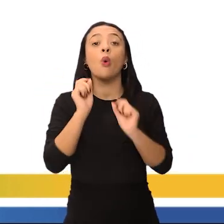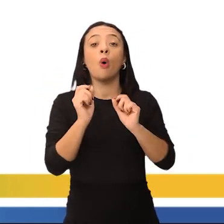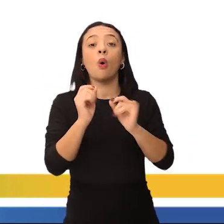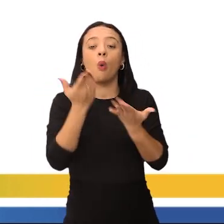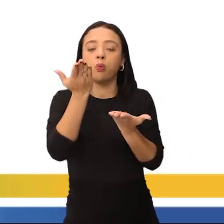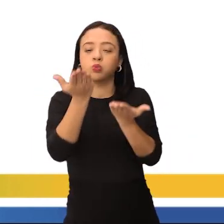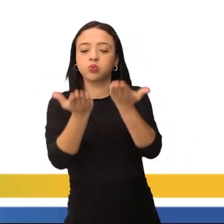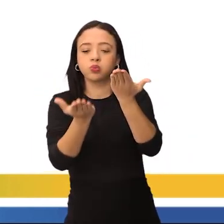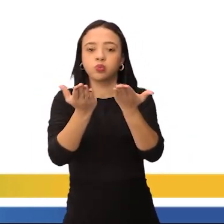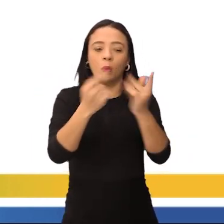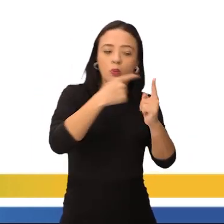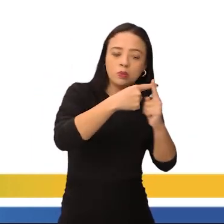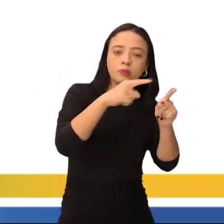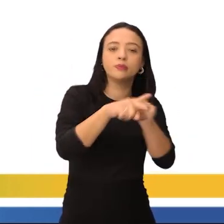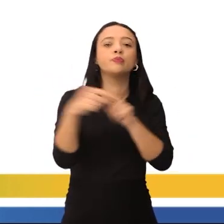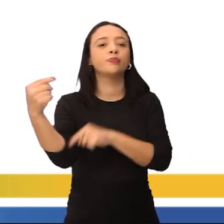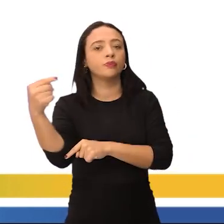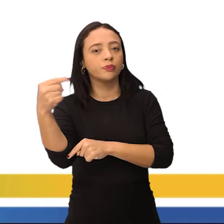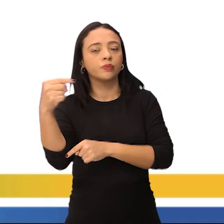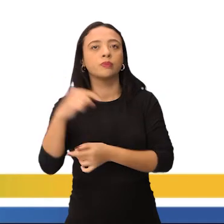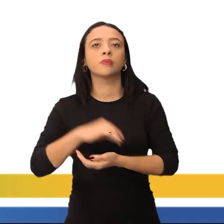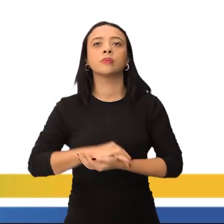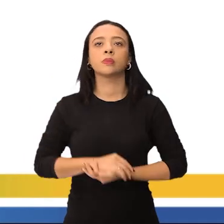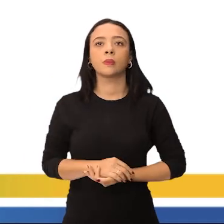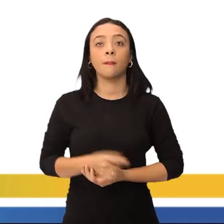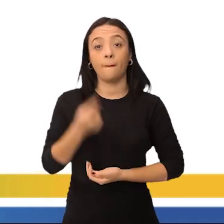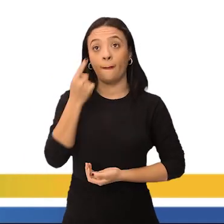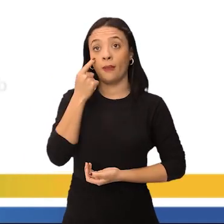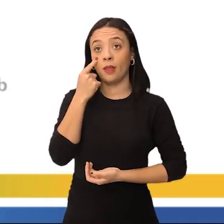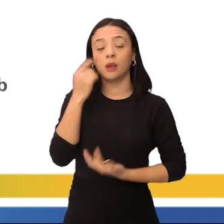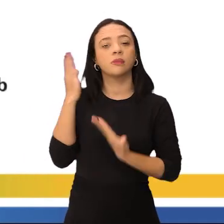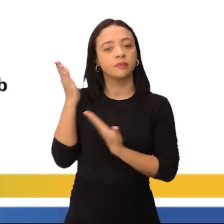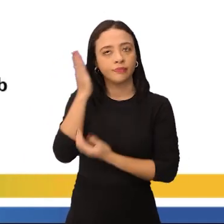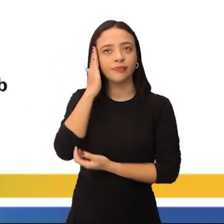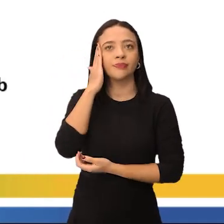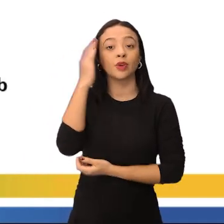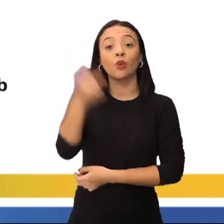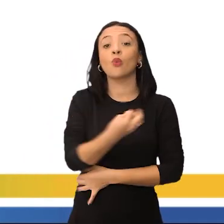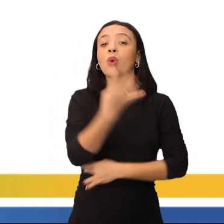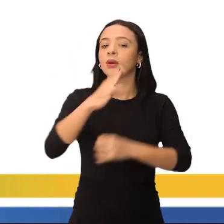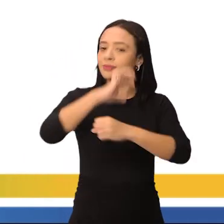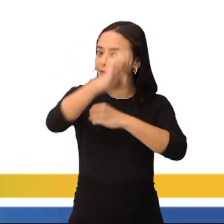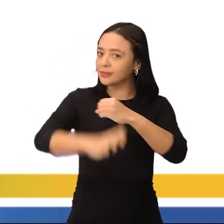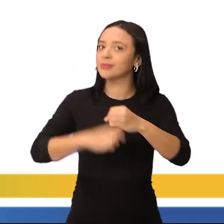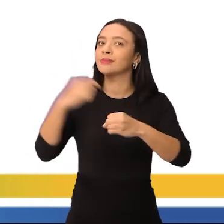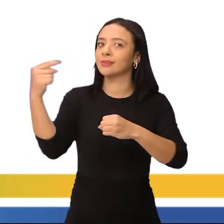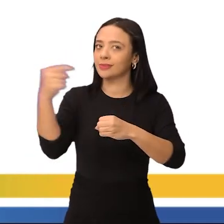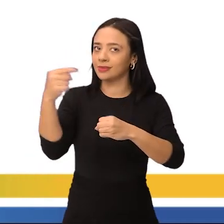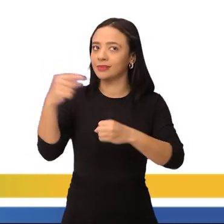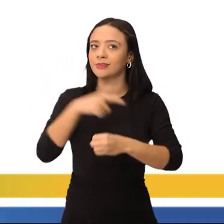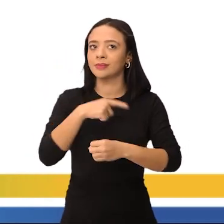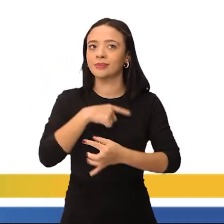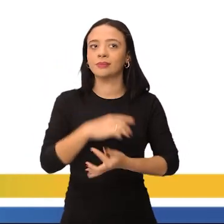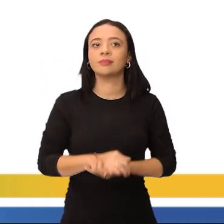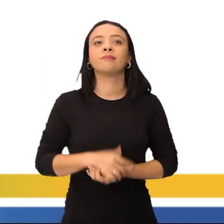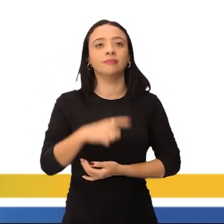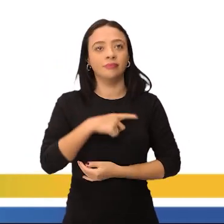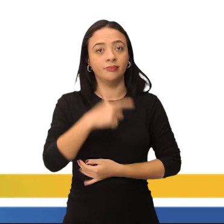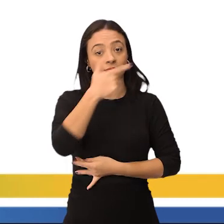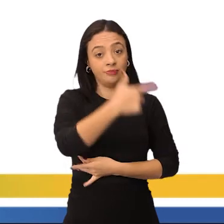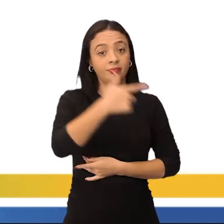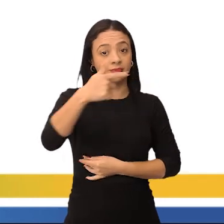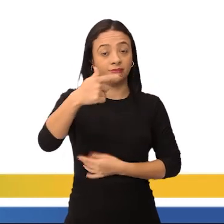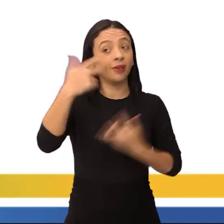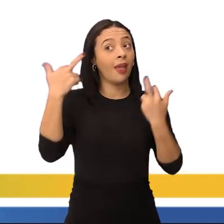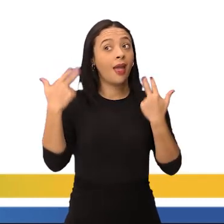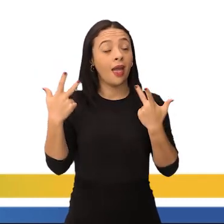cargas né positivos e negativos né E aqui pessoal eu já sei quantos elétrons eu tenho 27 o